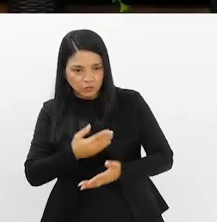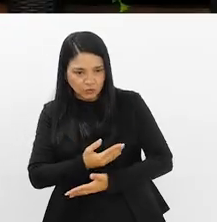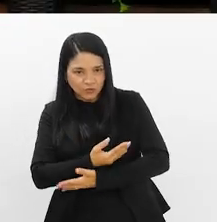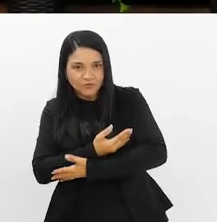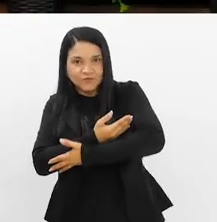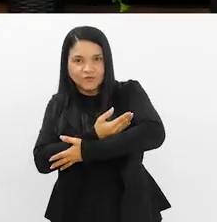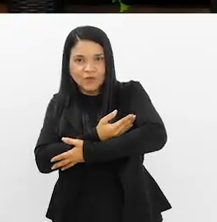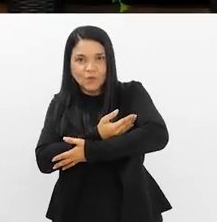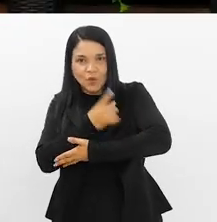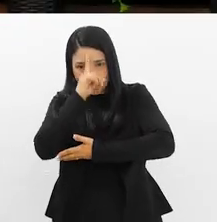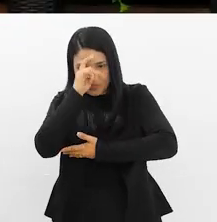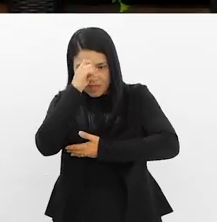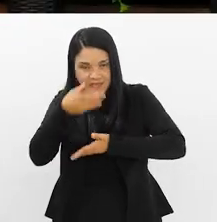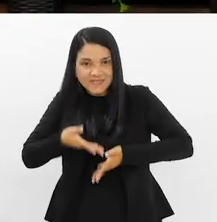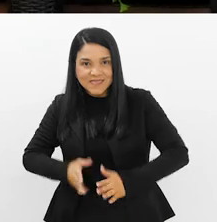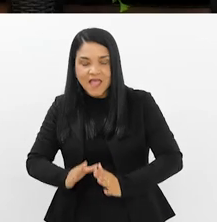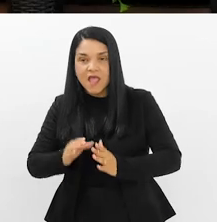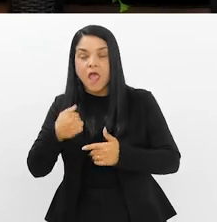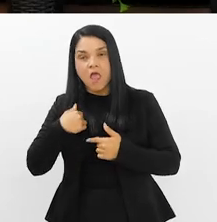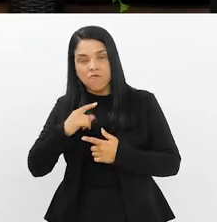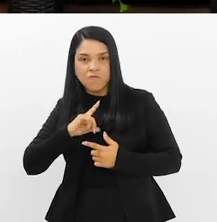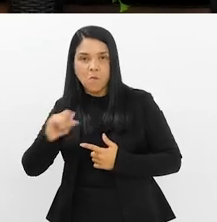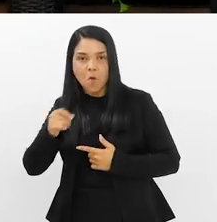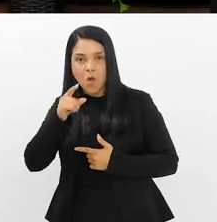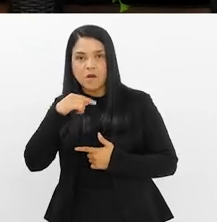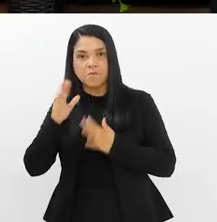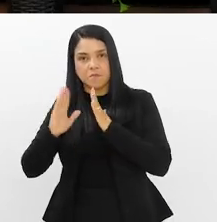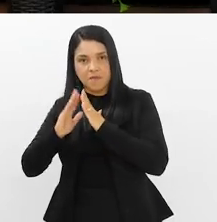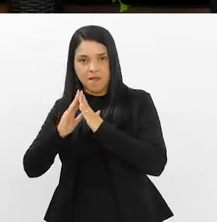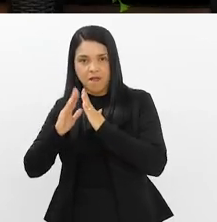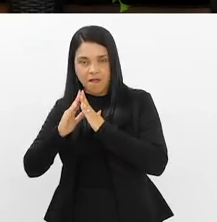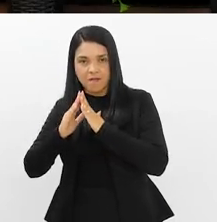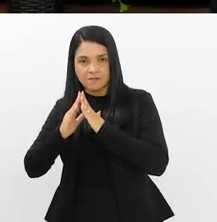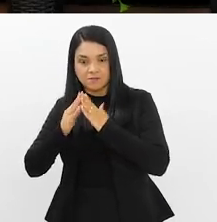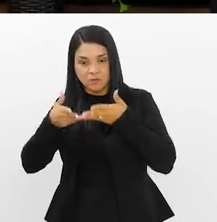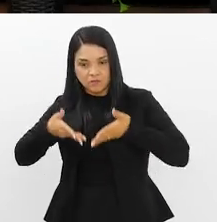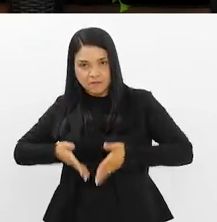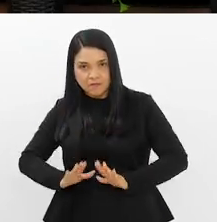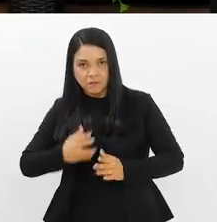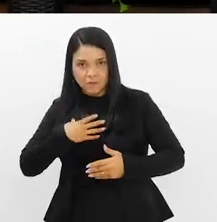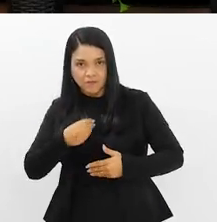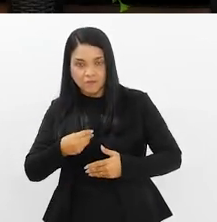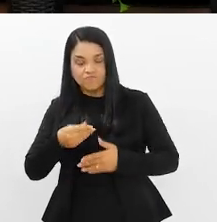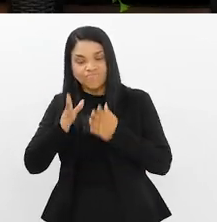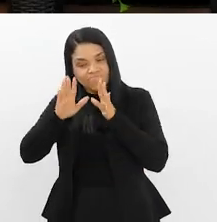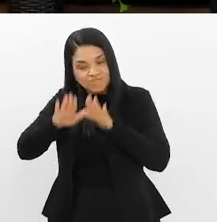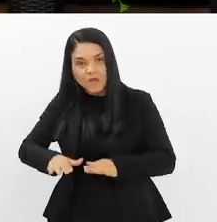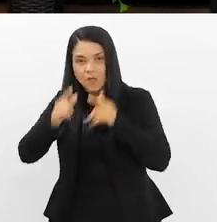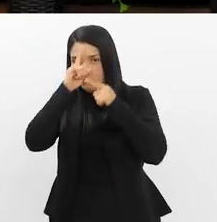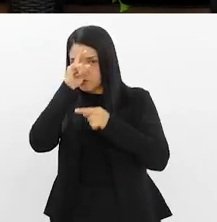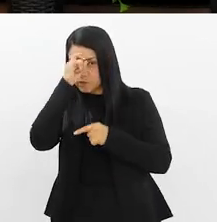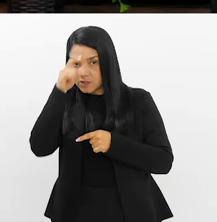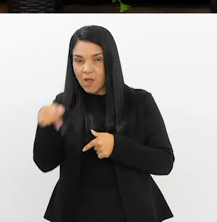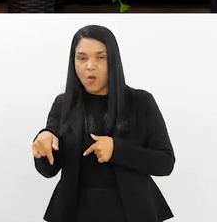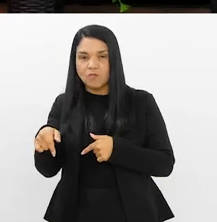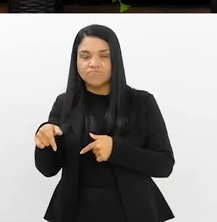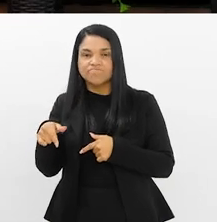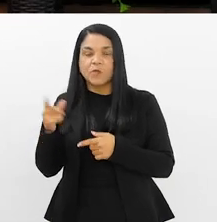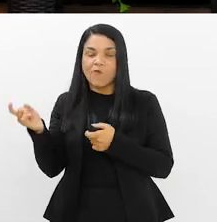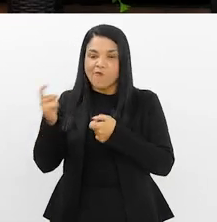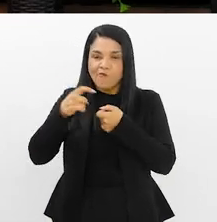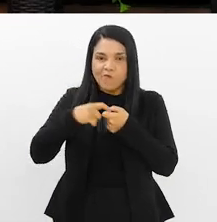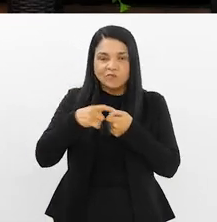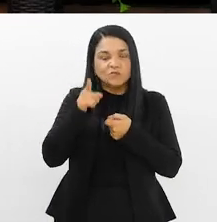o seu filho. E eu saí da maternidade sem carregar os meus filhos. Não podia, eles ficaram na incubadora. E